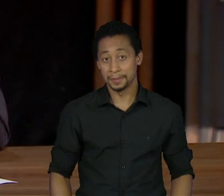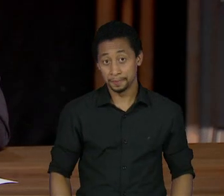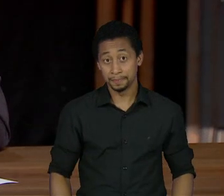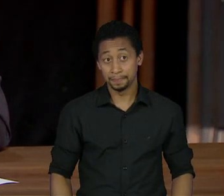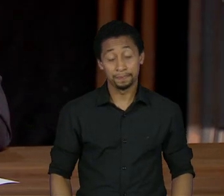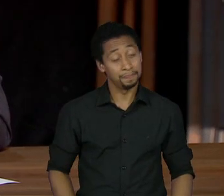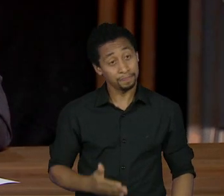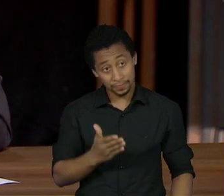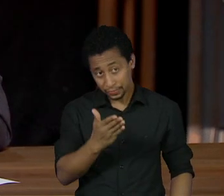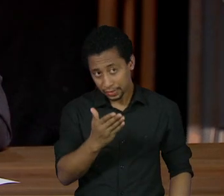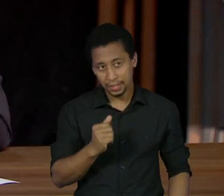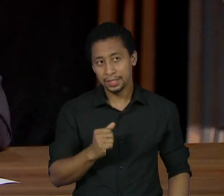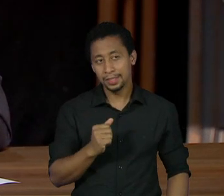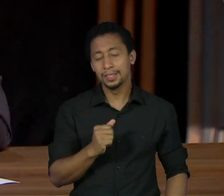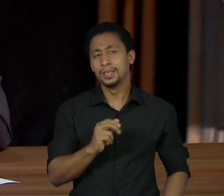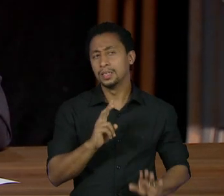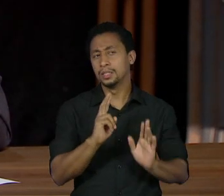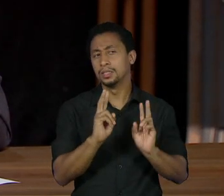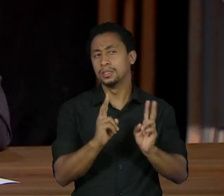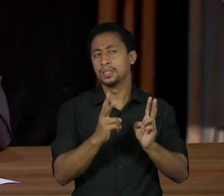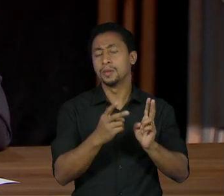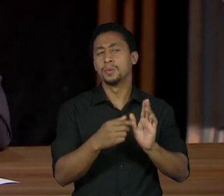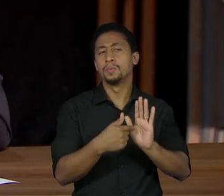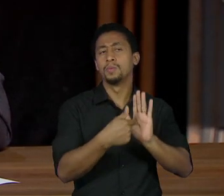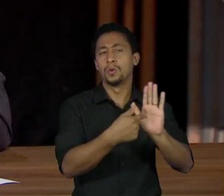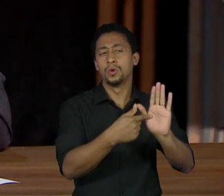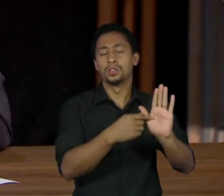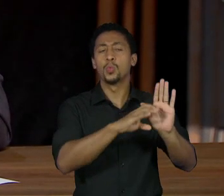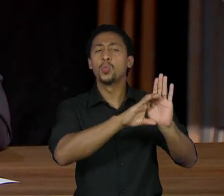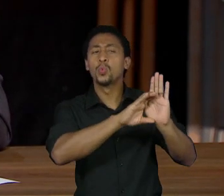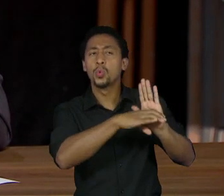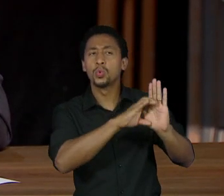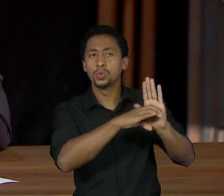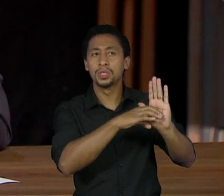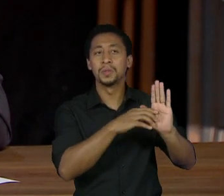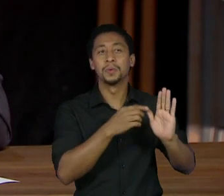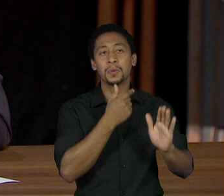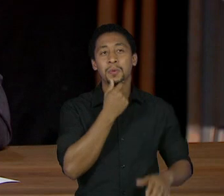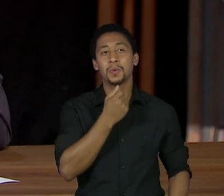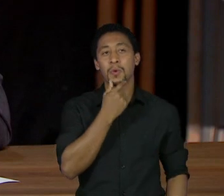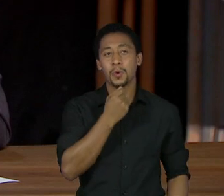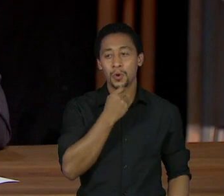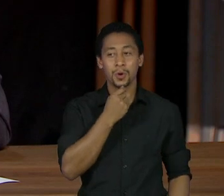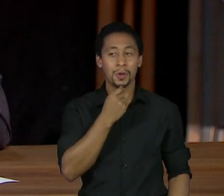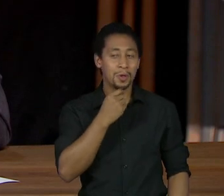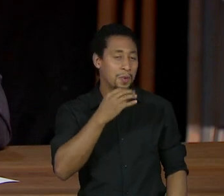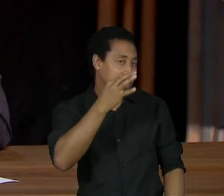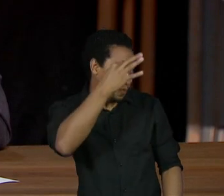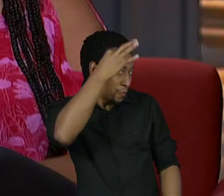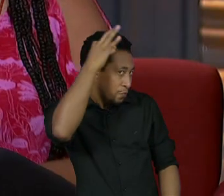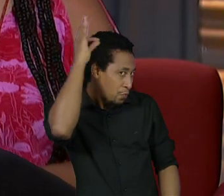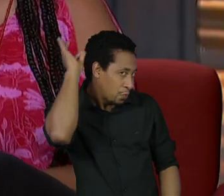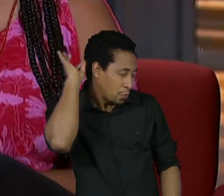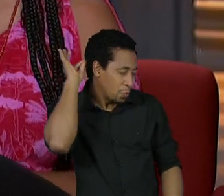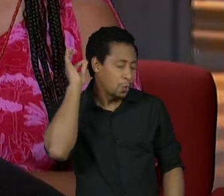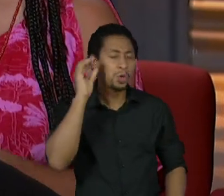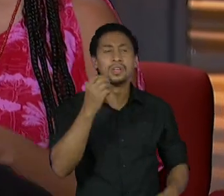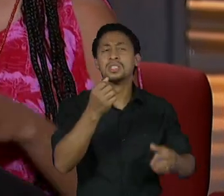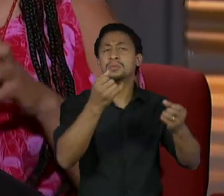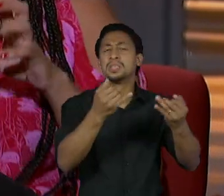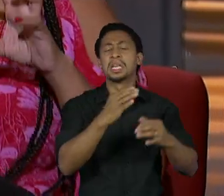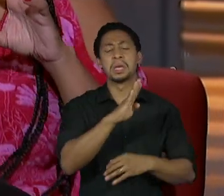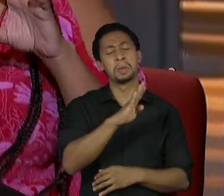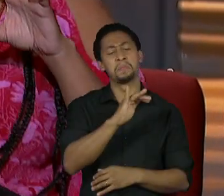Você cita um conceito de Foucault, o biopoder. Você fala. O que é biopoder? O biopoder